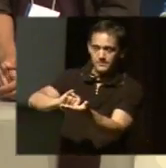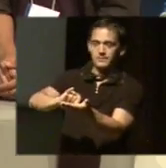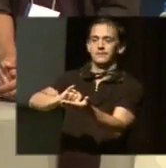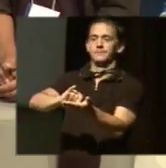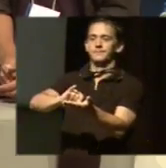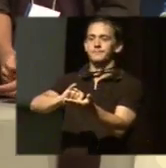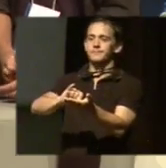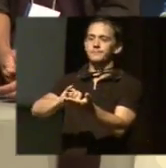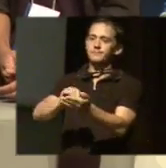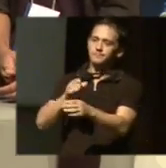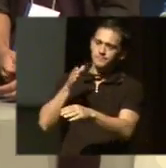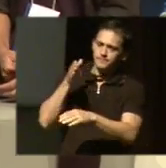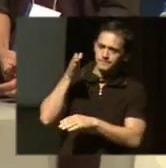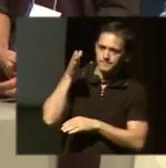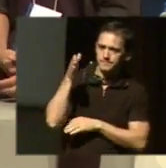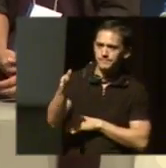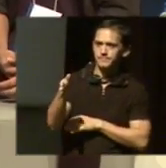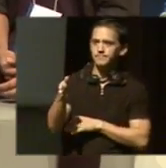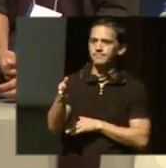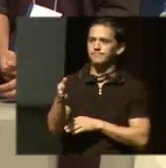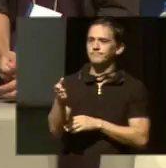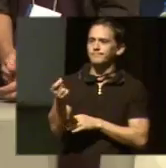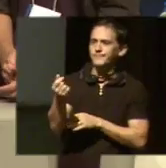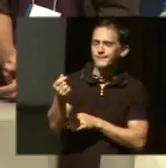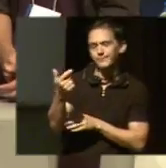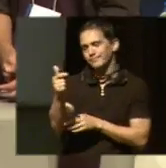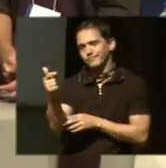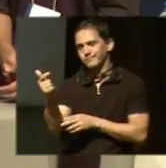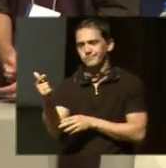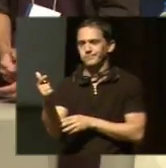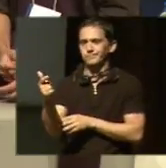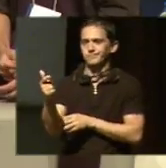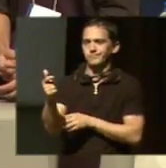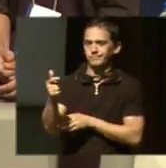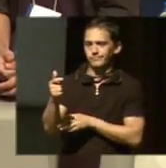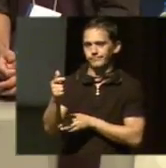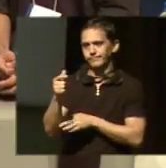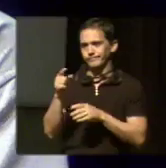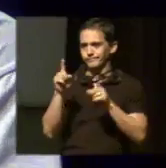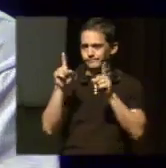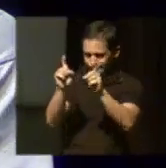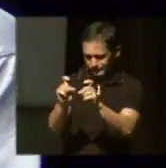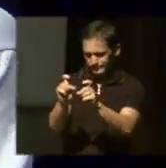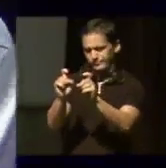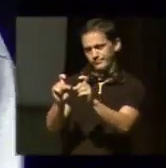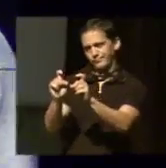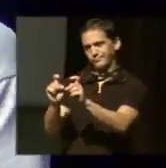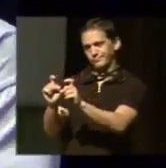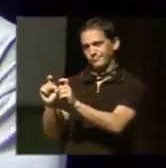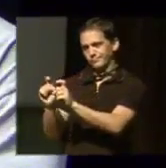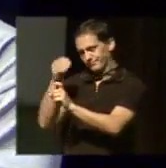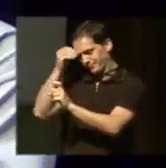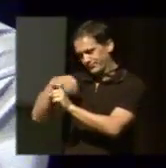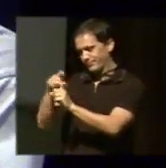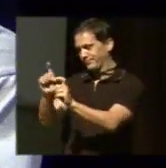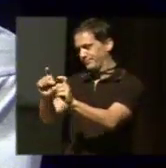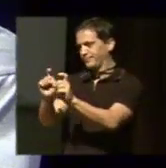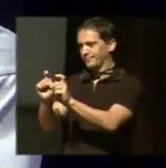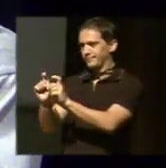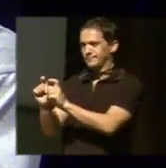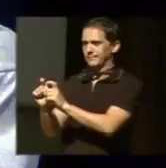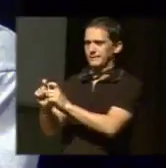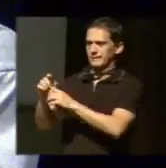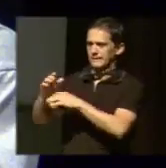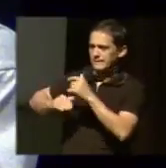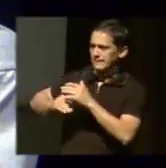lá, não houve dinheiro nenhum, obviamente. Eles saíram completamente derrotados, depois de passar por várias coisas ao longo do filme. E daí